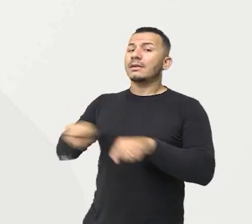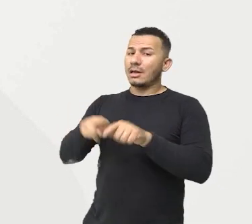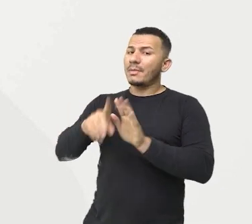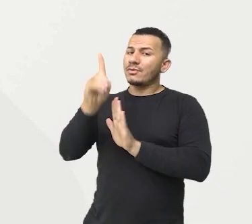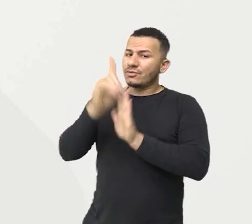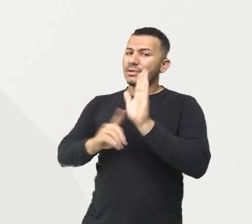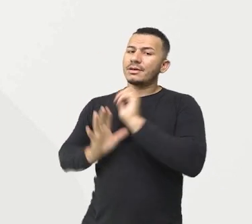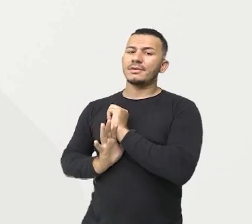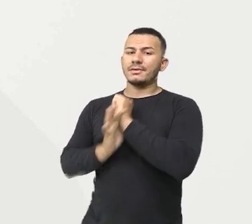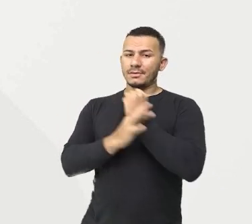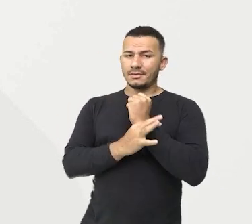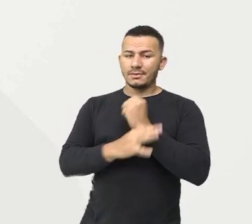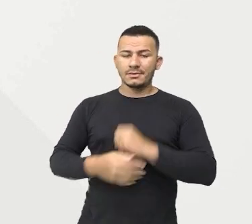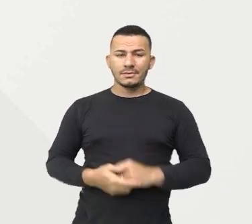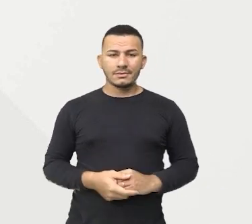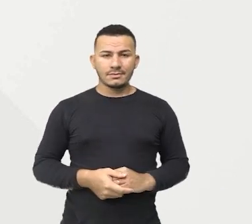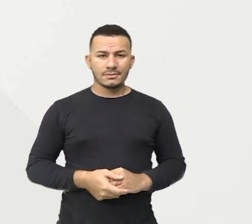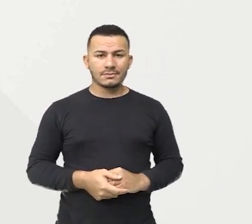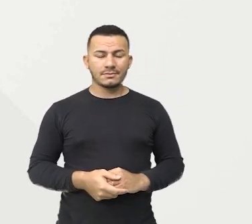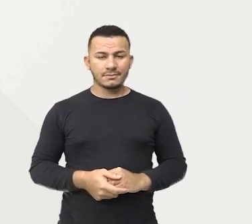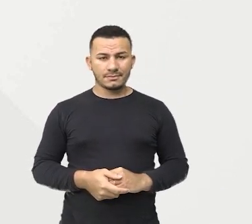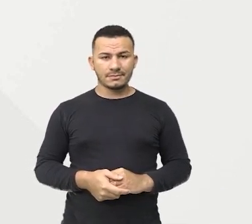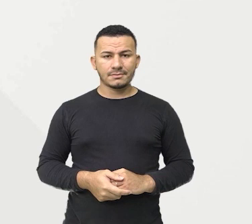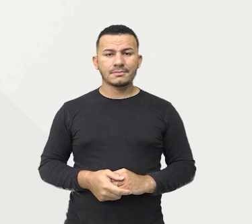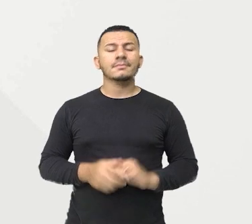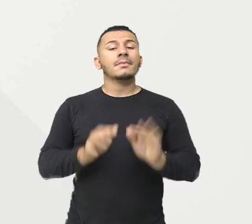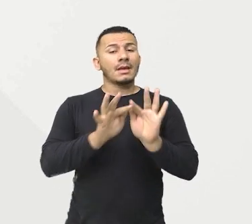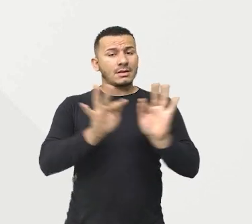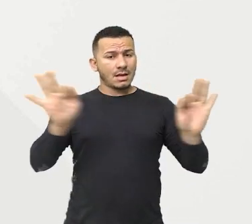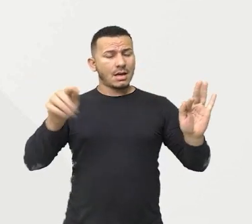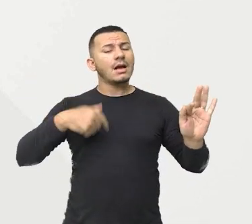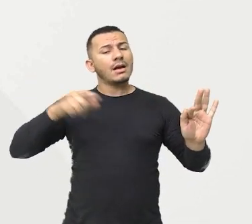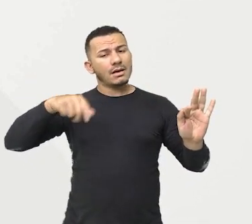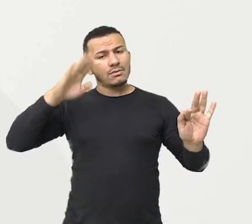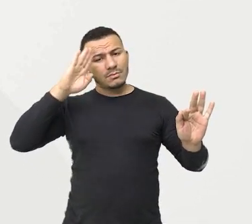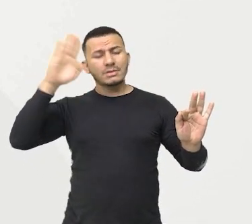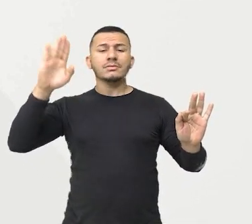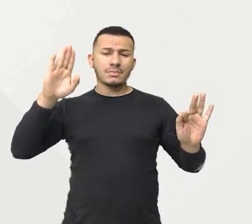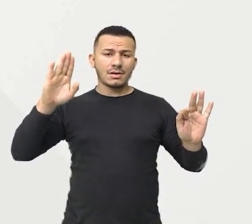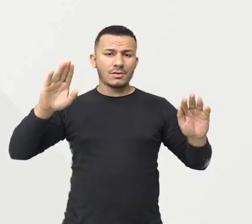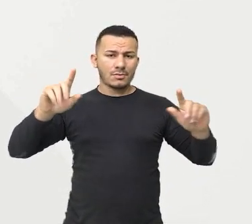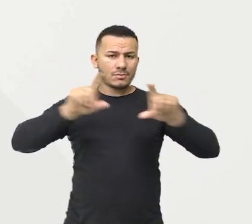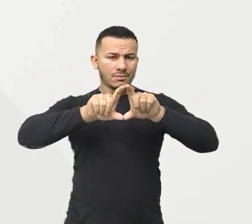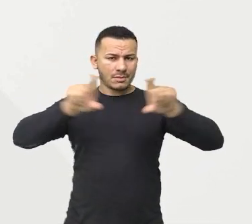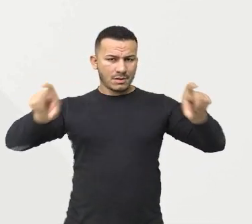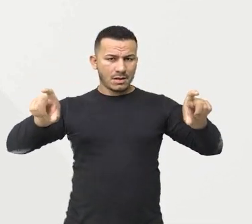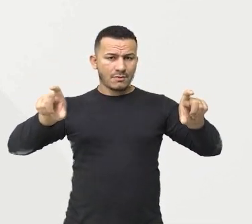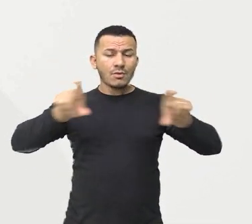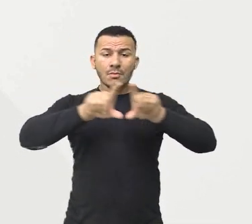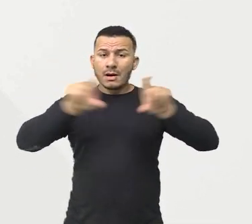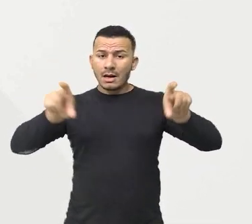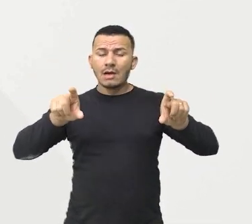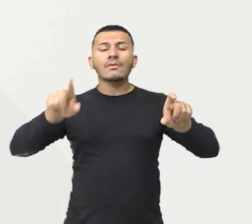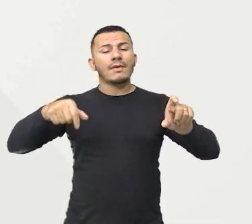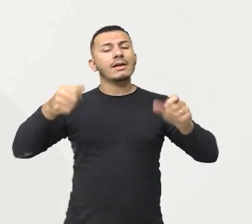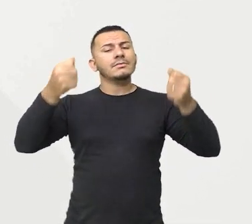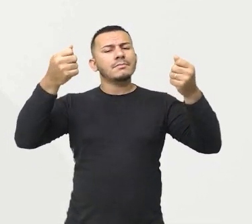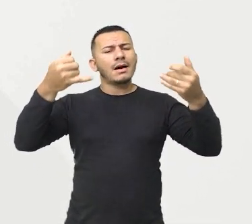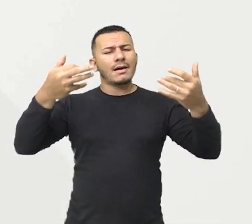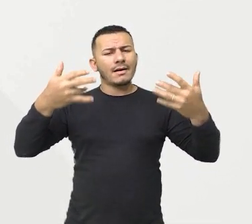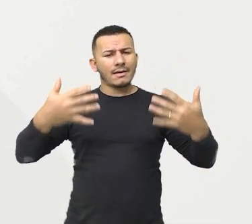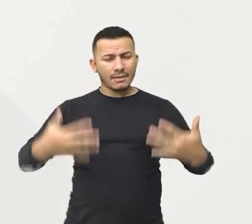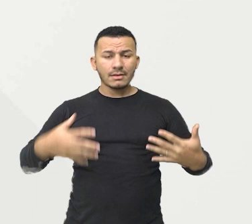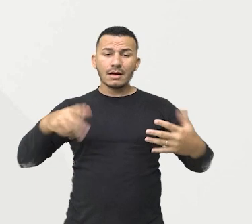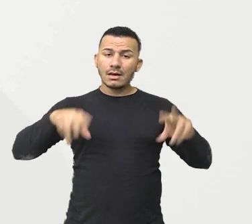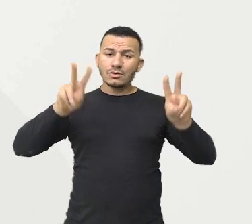ser preservados. Essa é a ideia principal desse parágrafo. É sobre isso que esse parágrafo vai falar. E